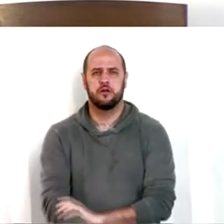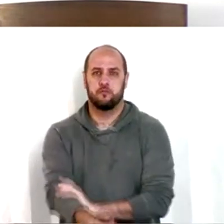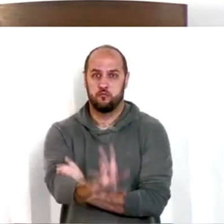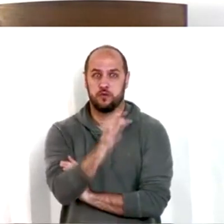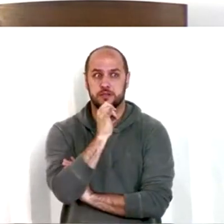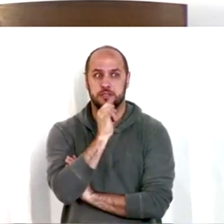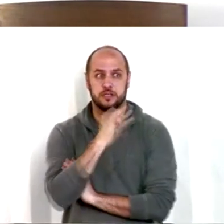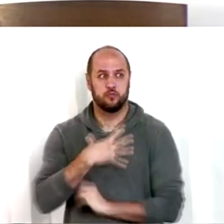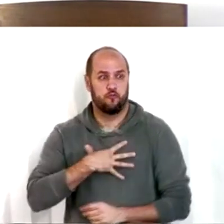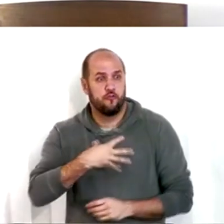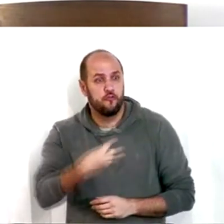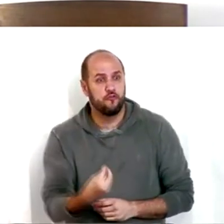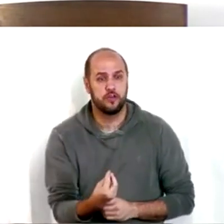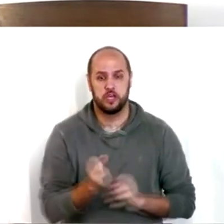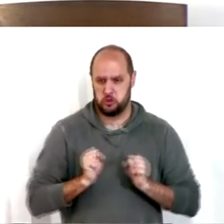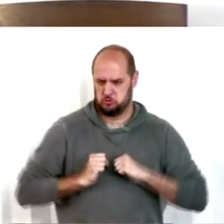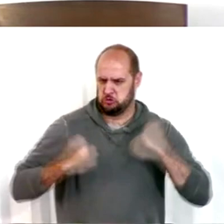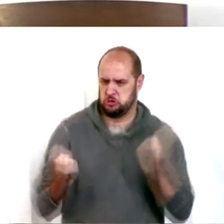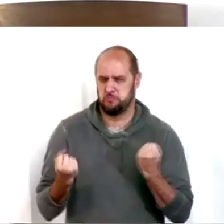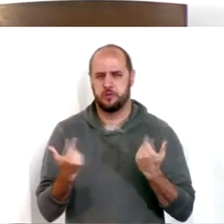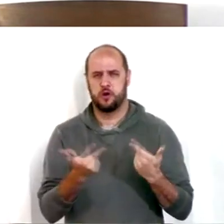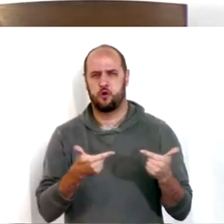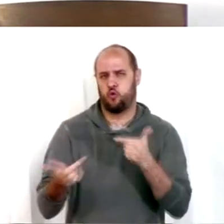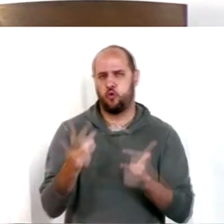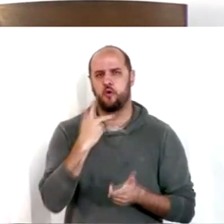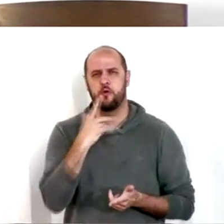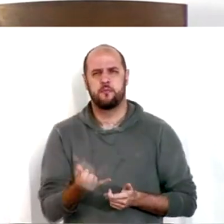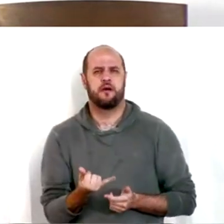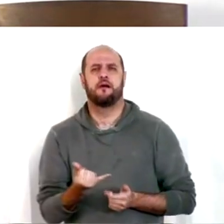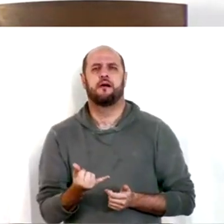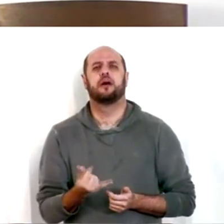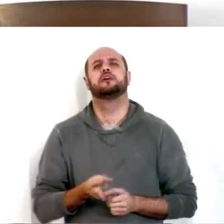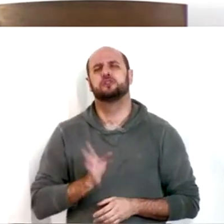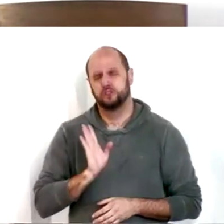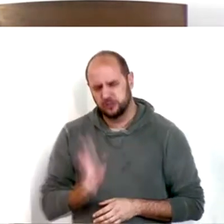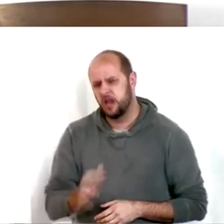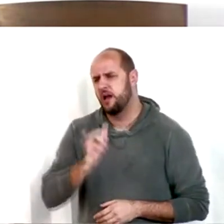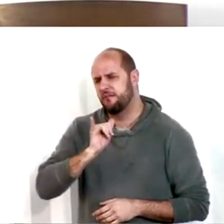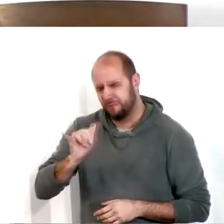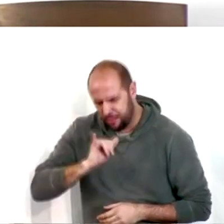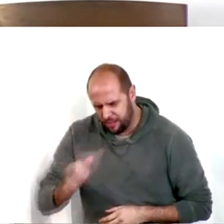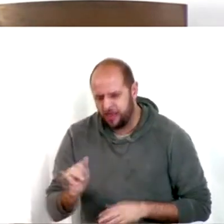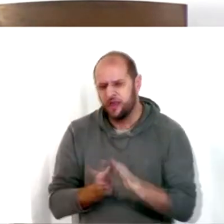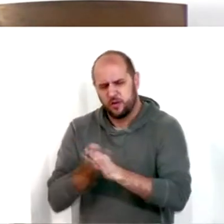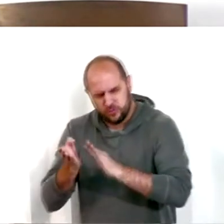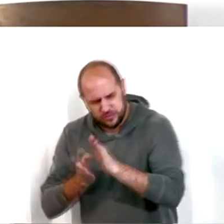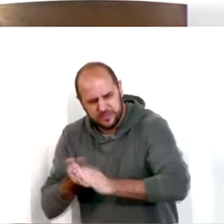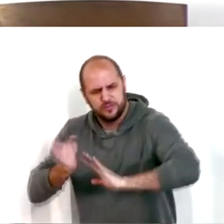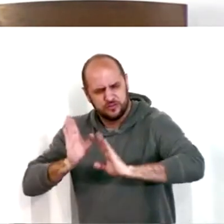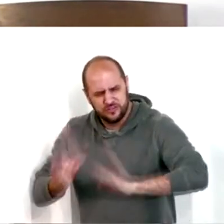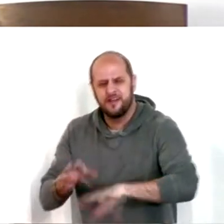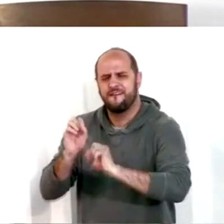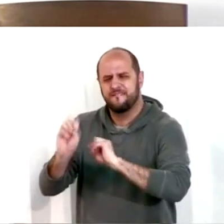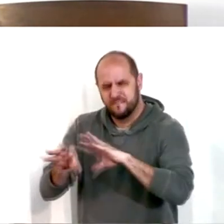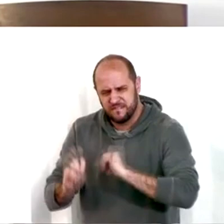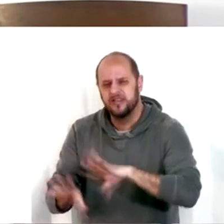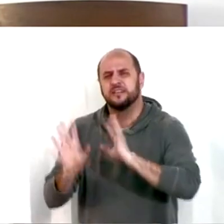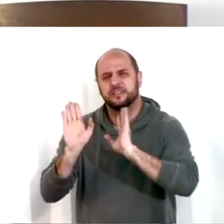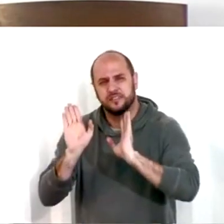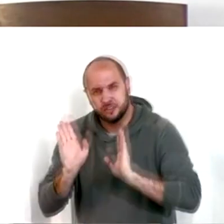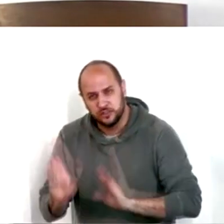exemplo, os filhos rebeldes que eram exortados, admoestados,